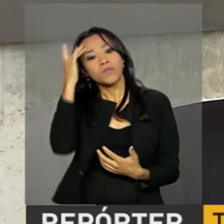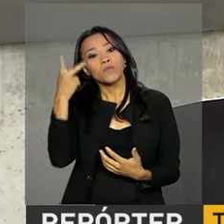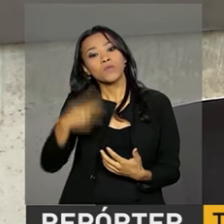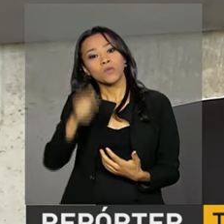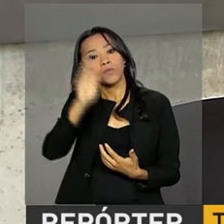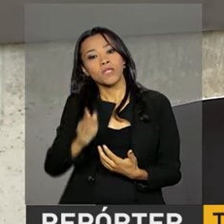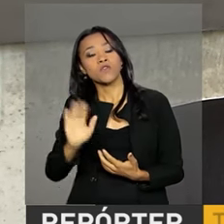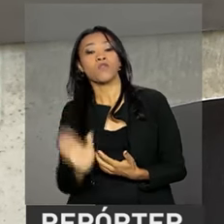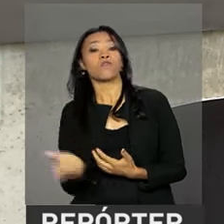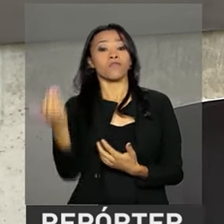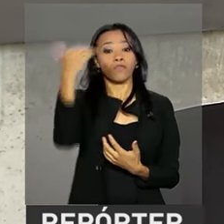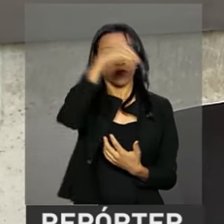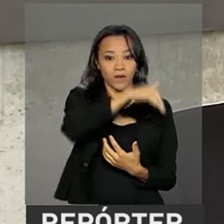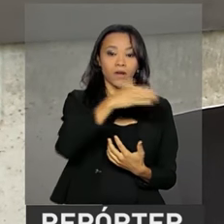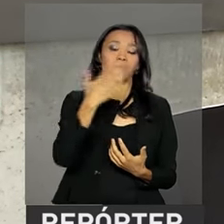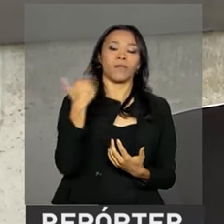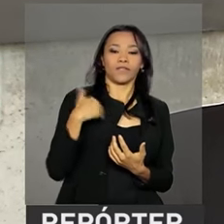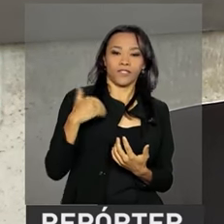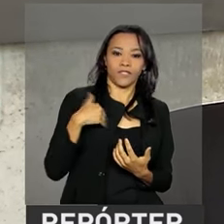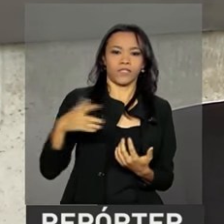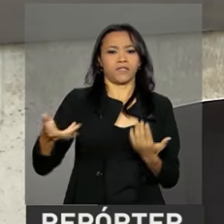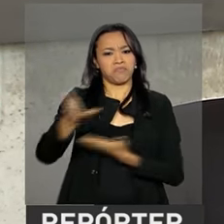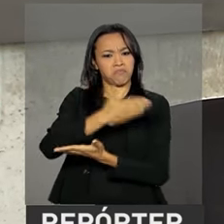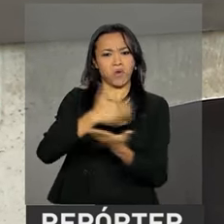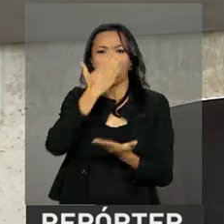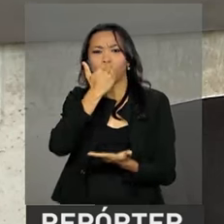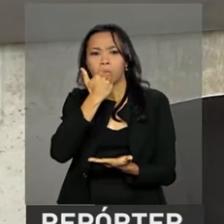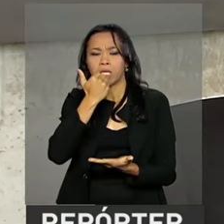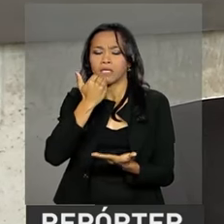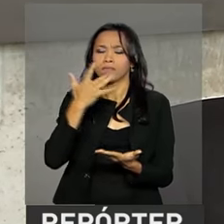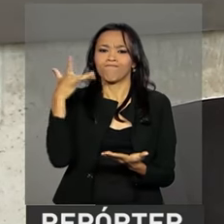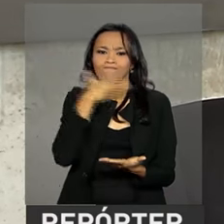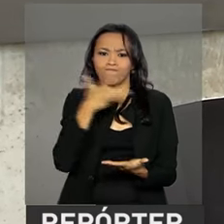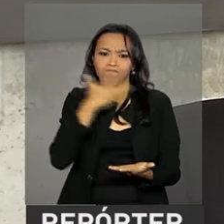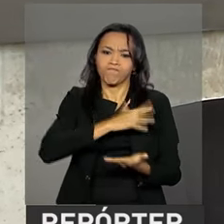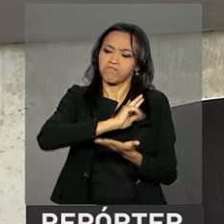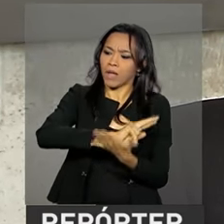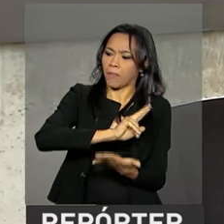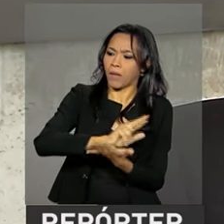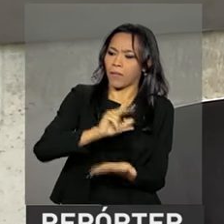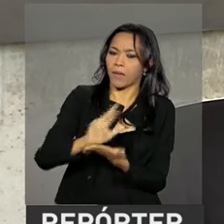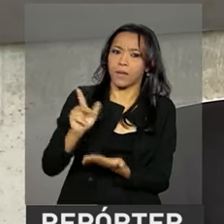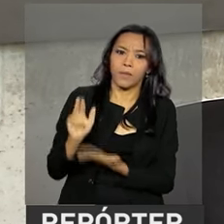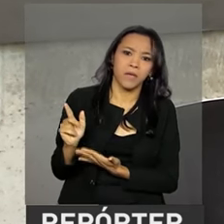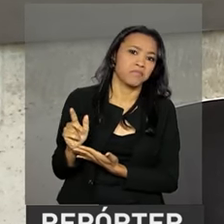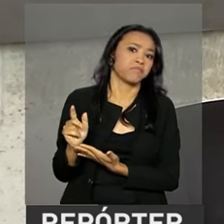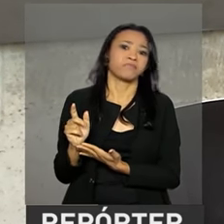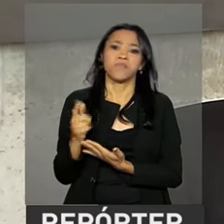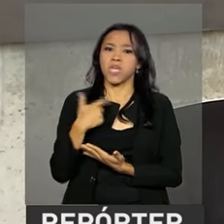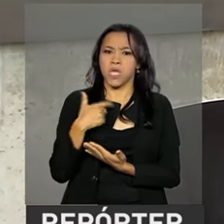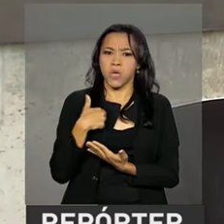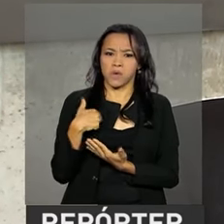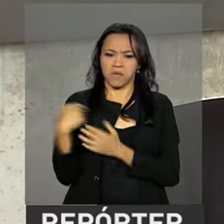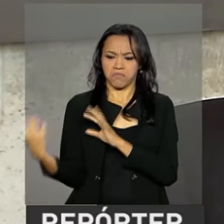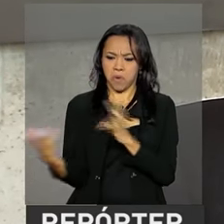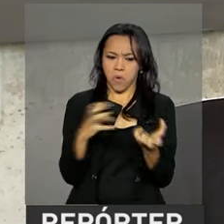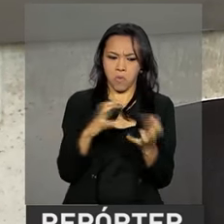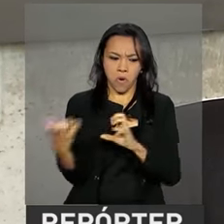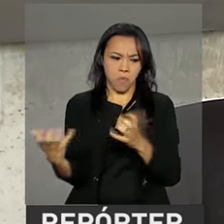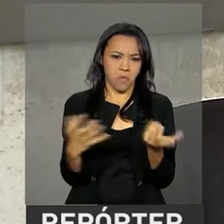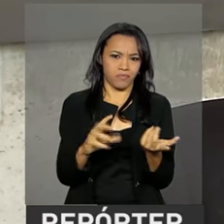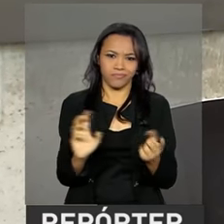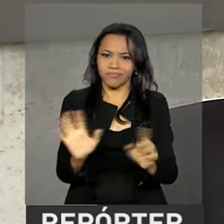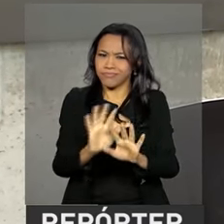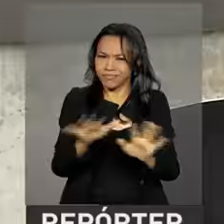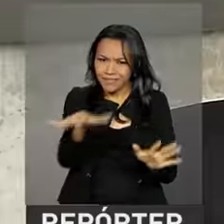saboreiam um a culinária do outro de forma muito íntegra e não vejo nenhum tipo de rivalidade no que diz